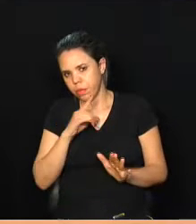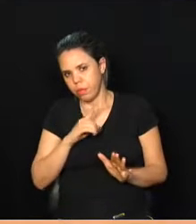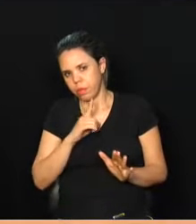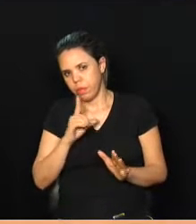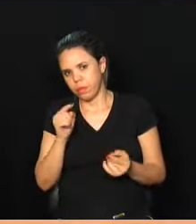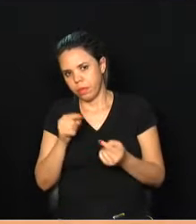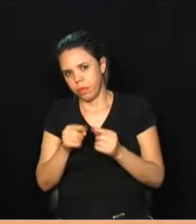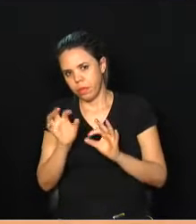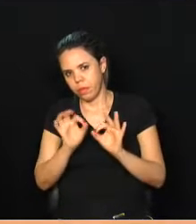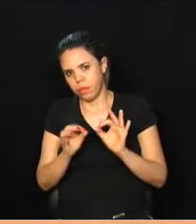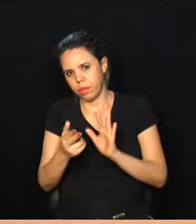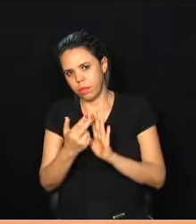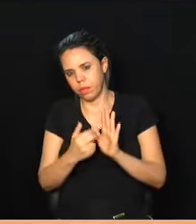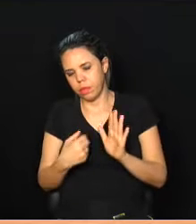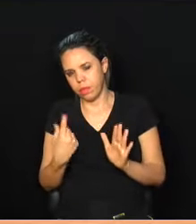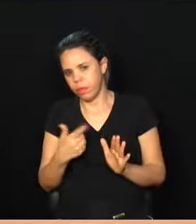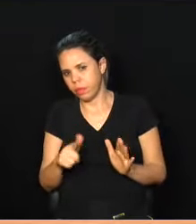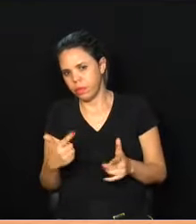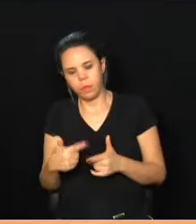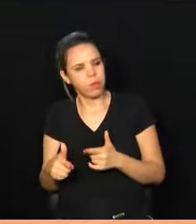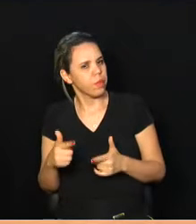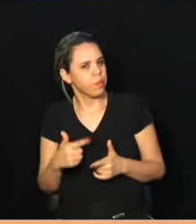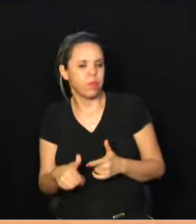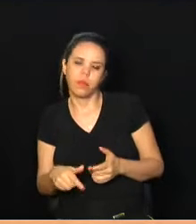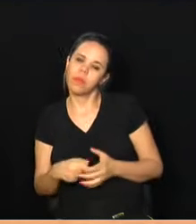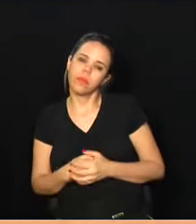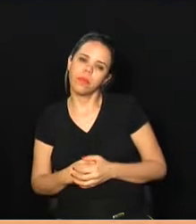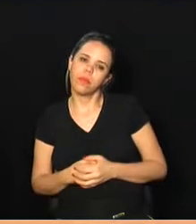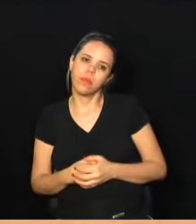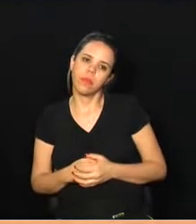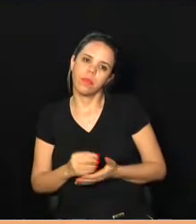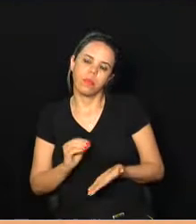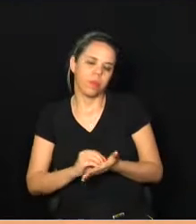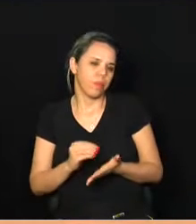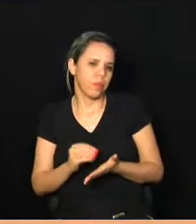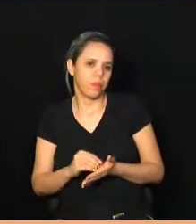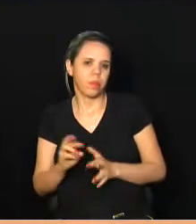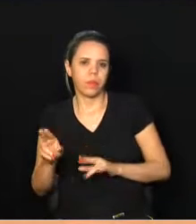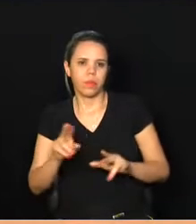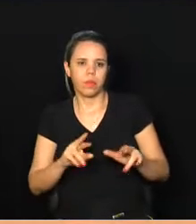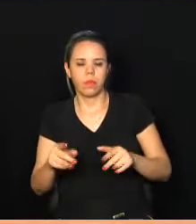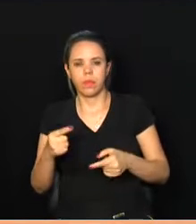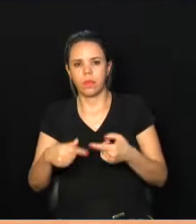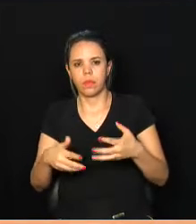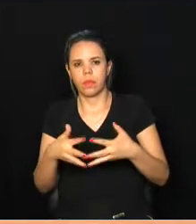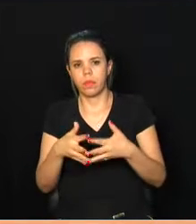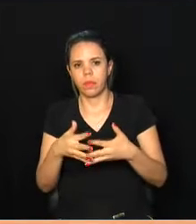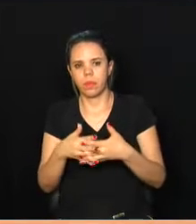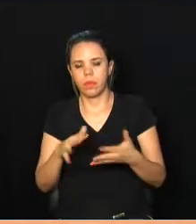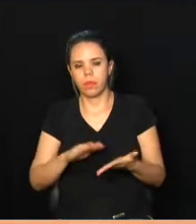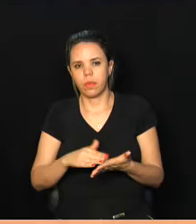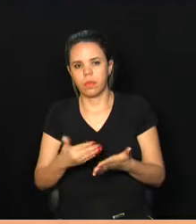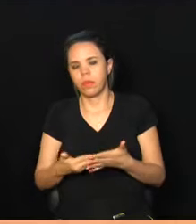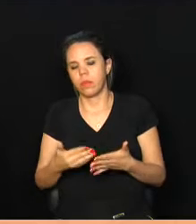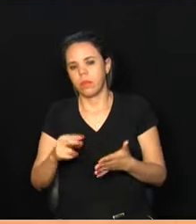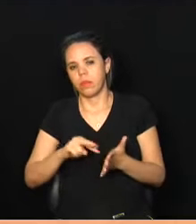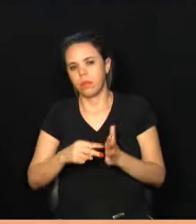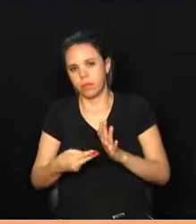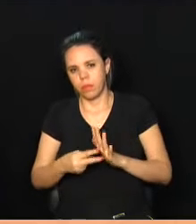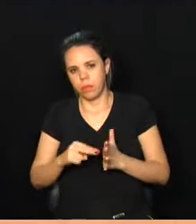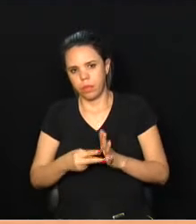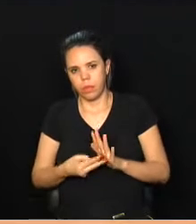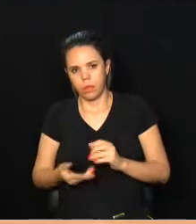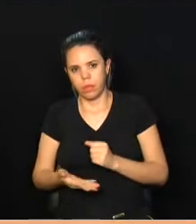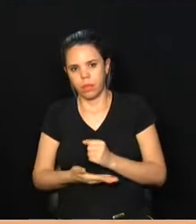ser desenhada para que não exista subjetividade na interpretação. É basicamente isso.